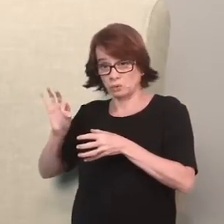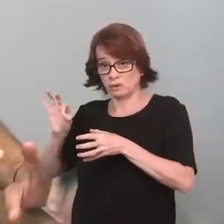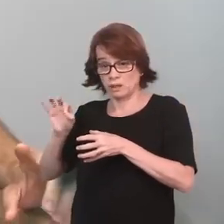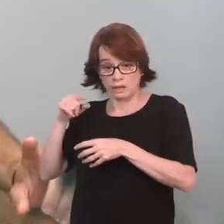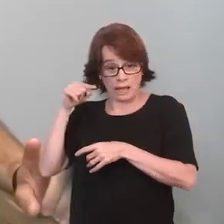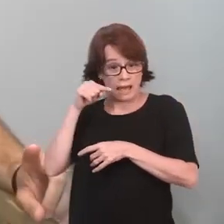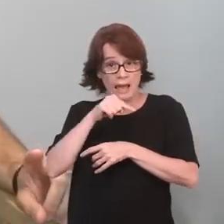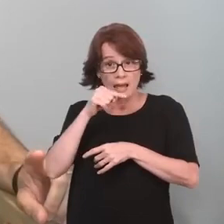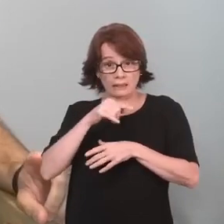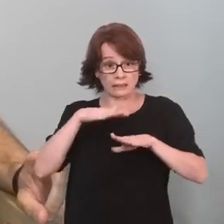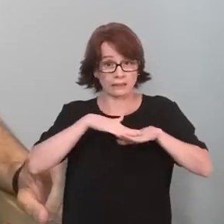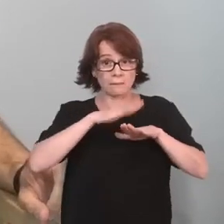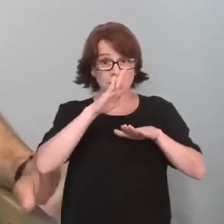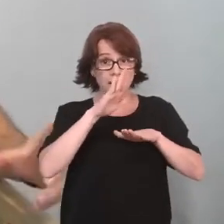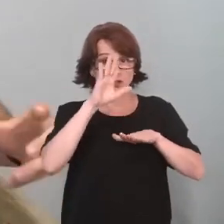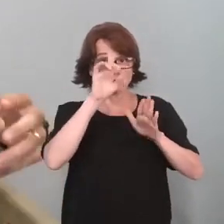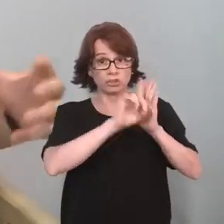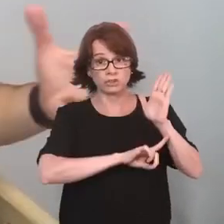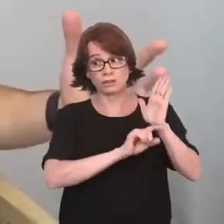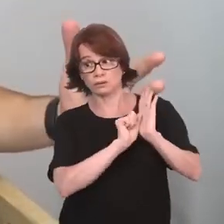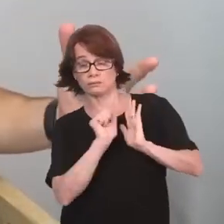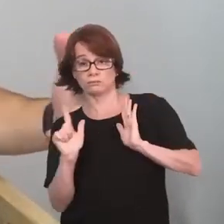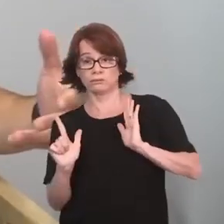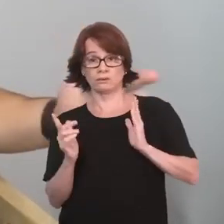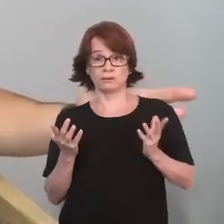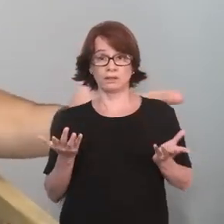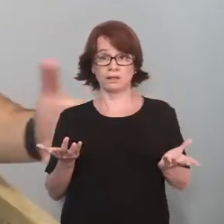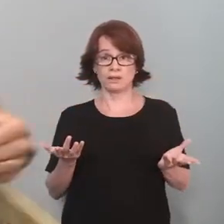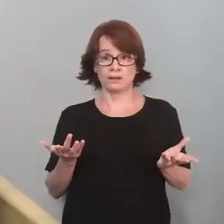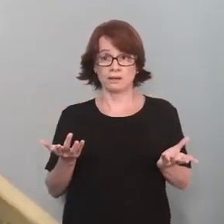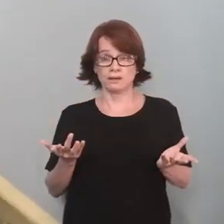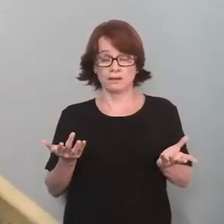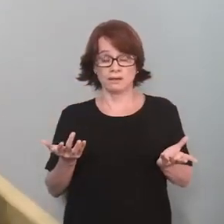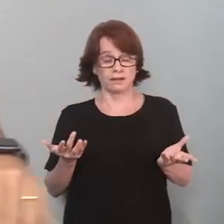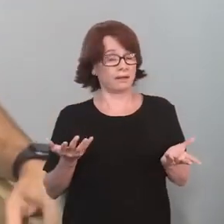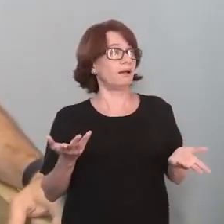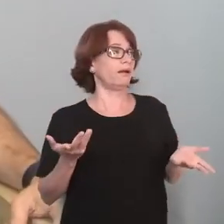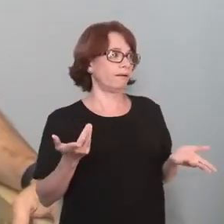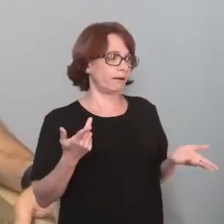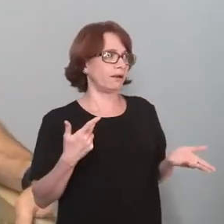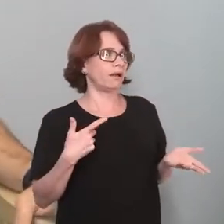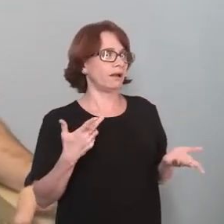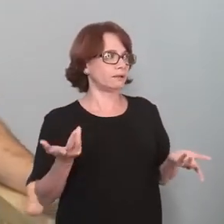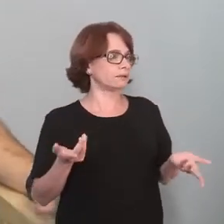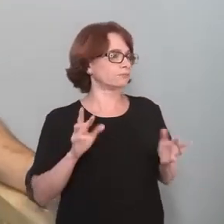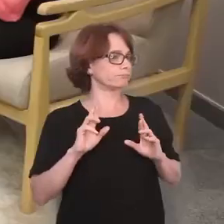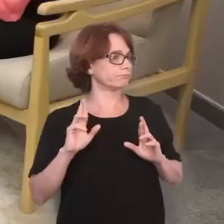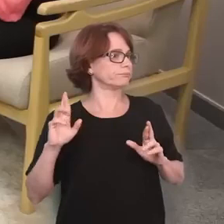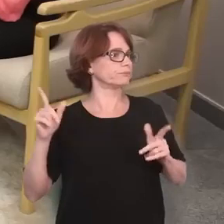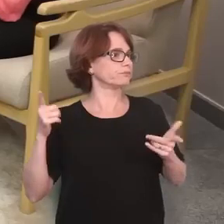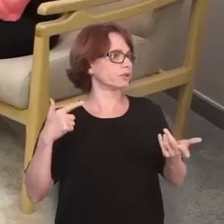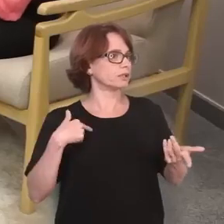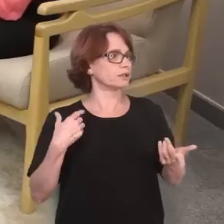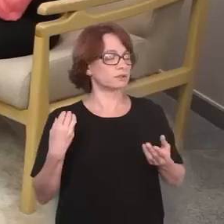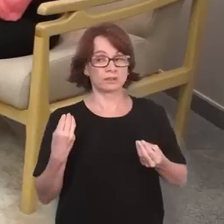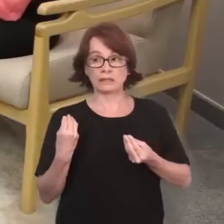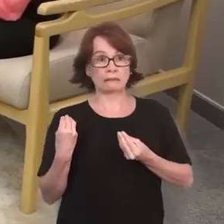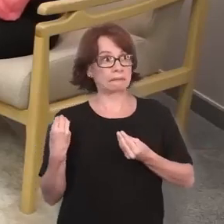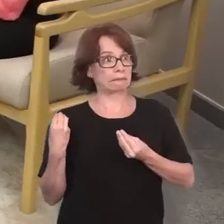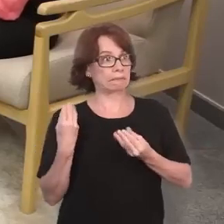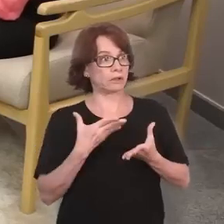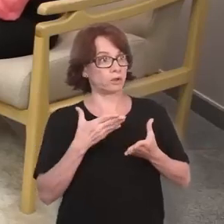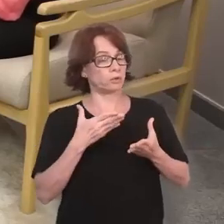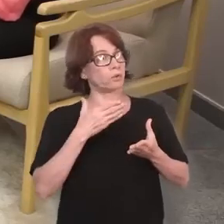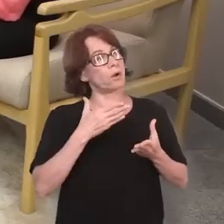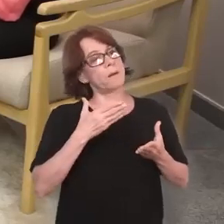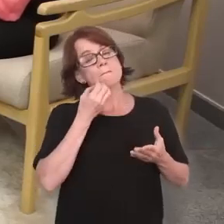percentual. O prejuízo que você está causando àquele grupo muito maior. É muito maior do que o benefício que você está ocasionando ao grupo Imagina menor. Quantas